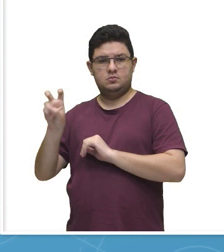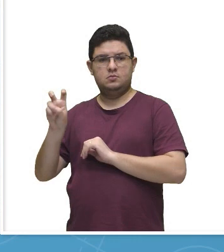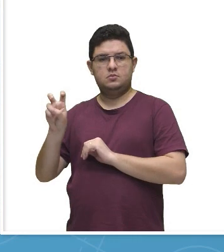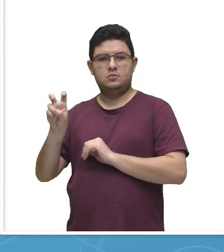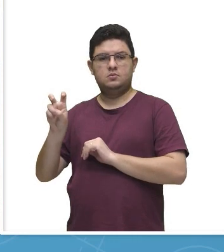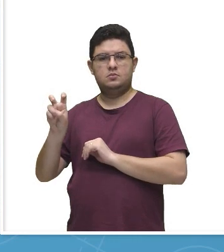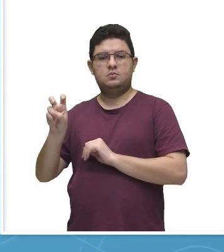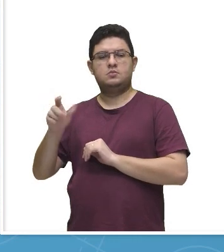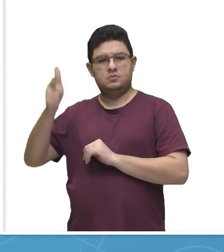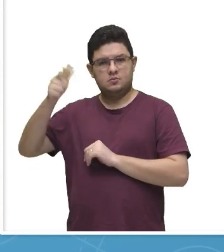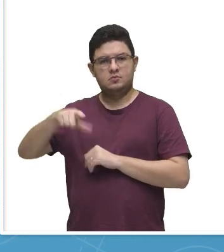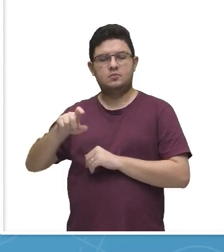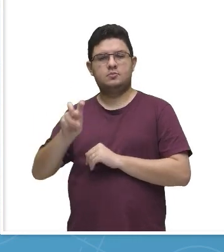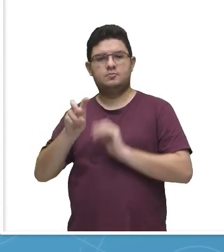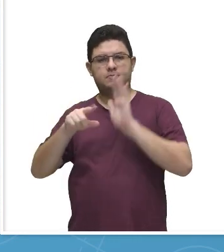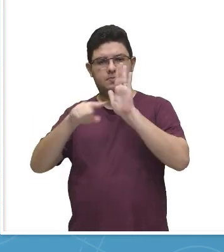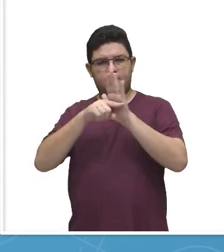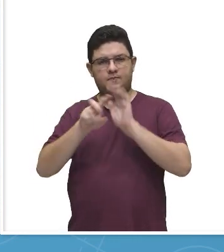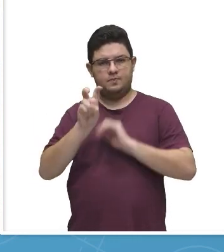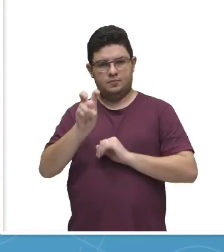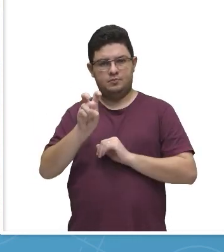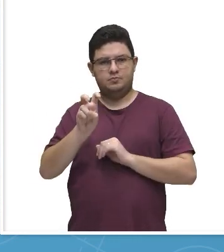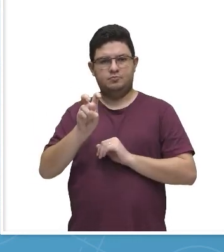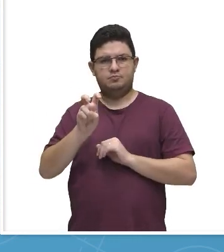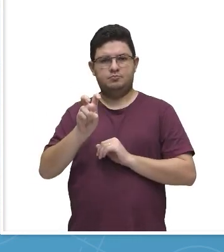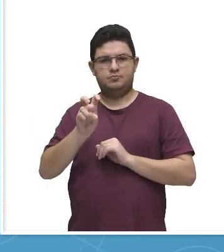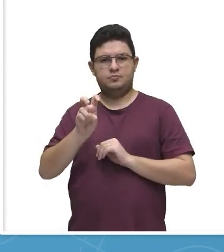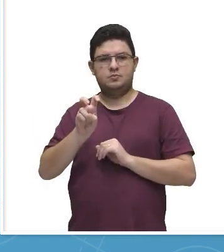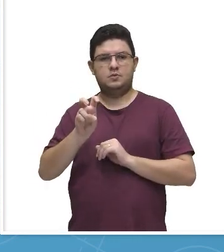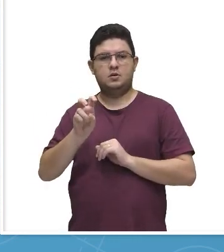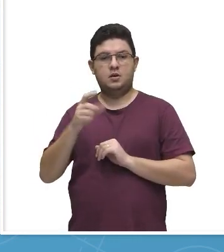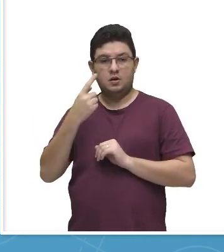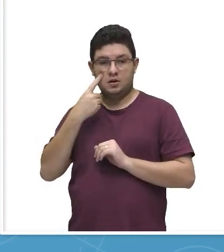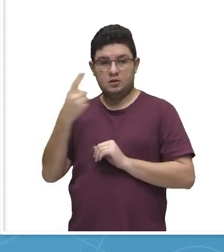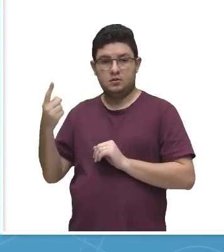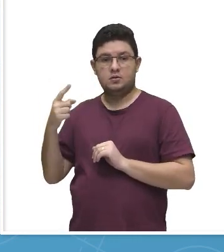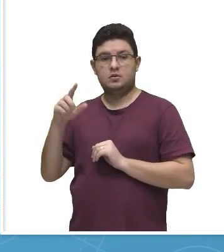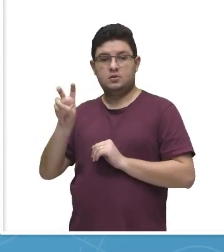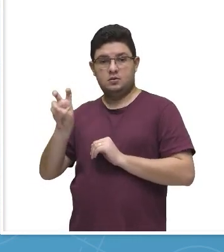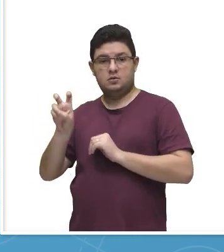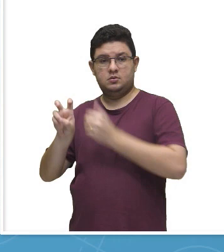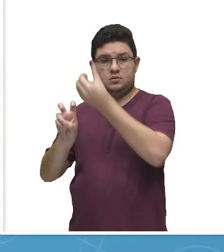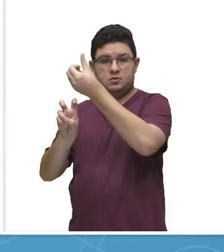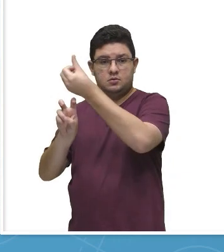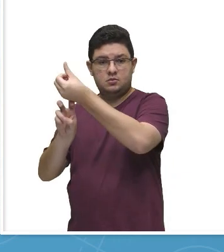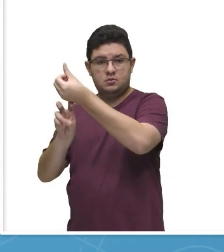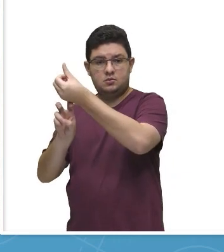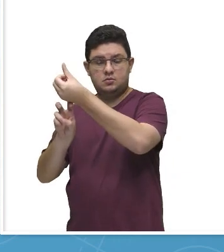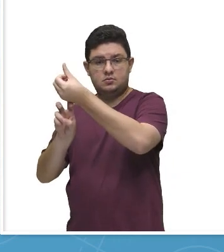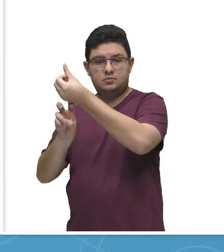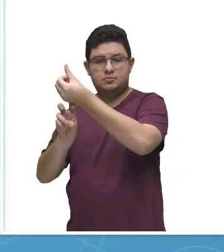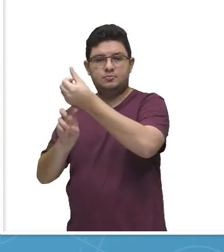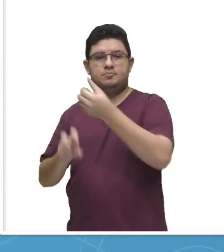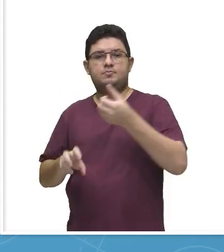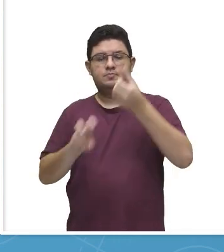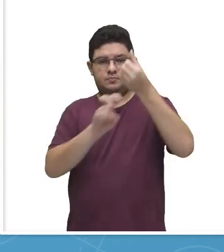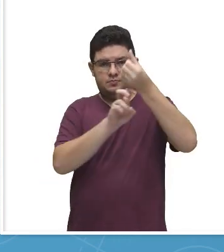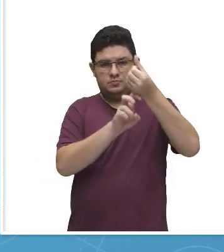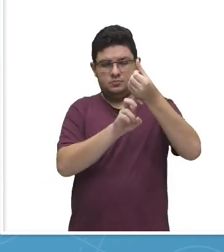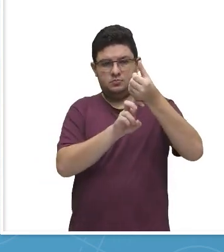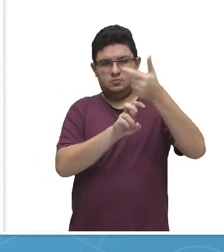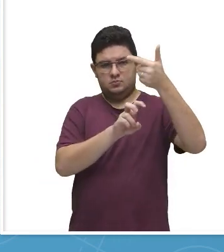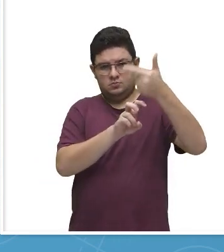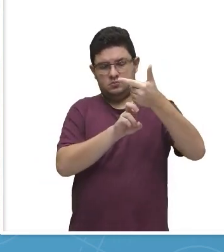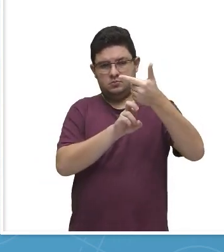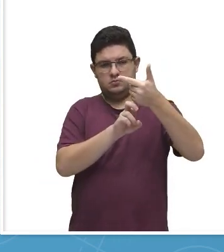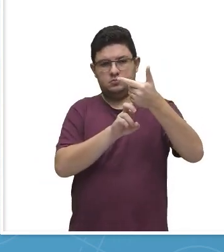menos 5. E subtraímos os expoentes. Logo eu vou ter menos 5, 6 menos 2, 4.